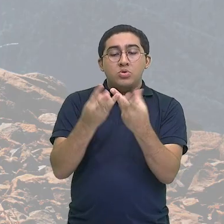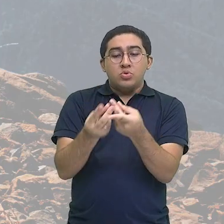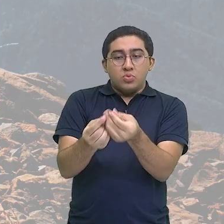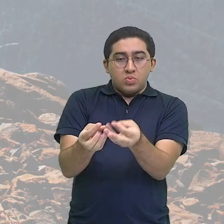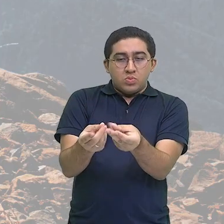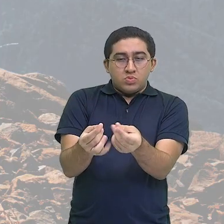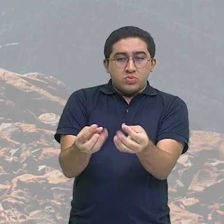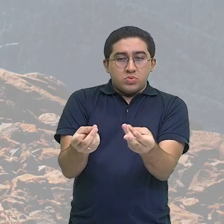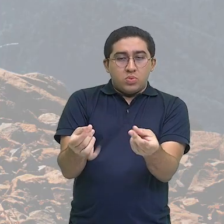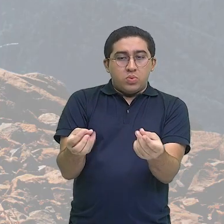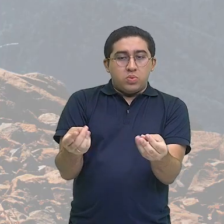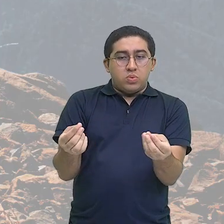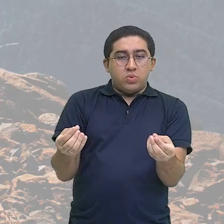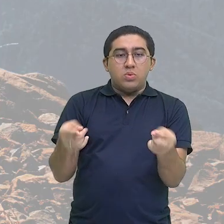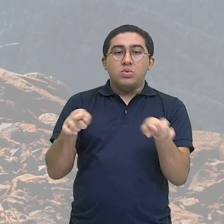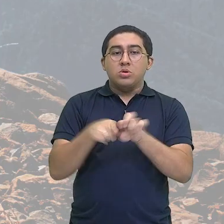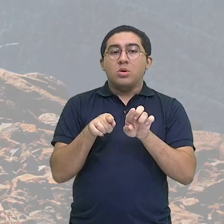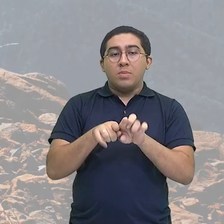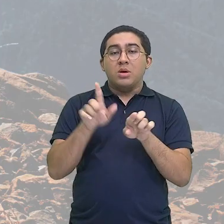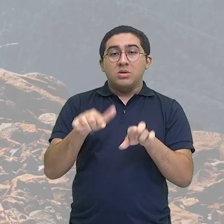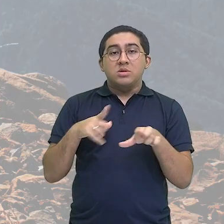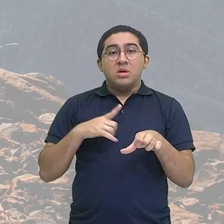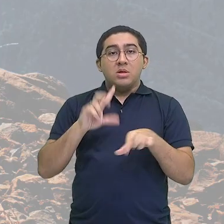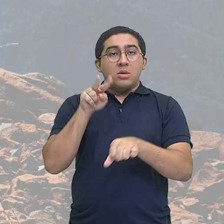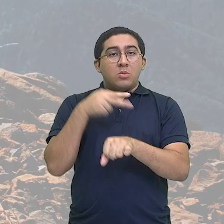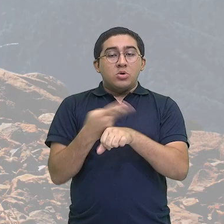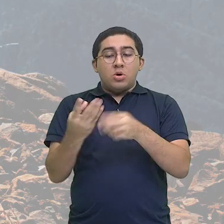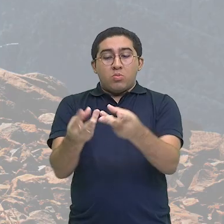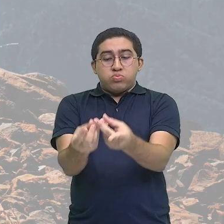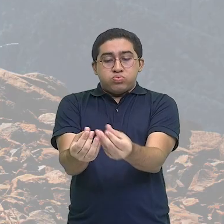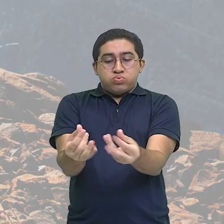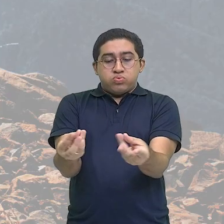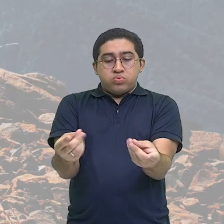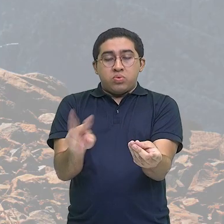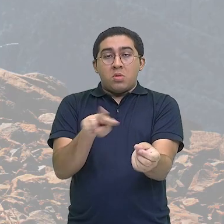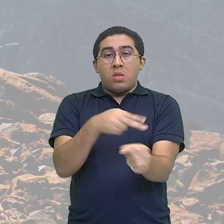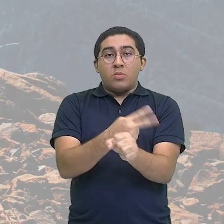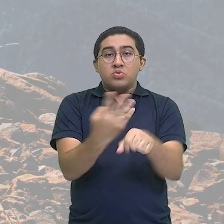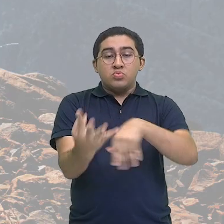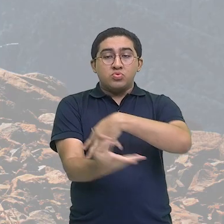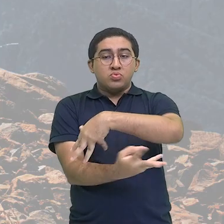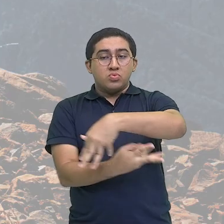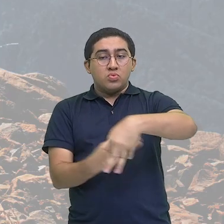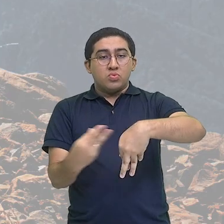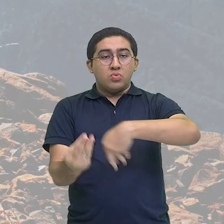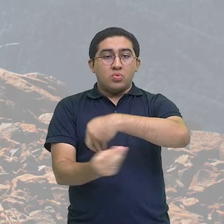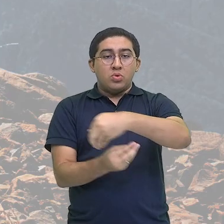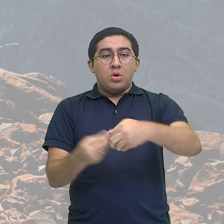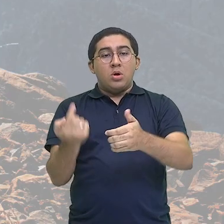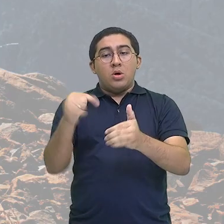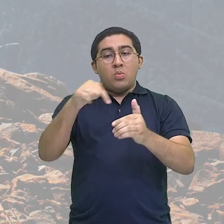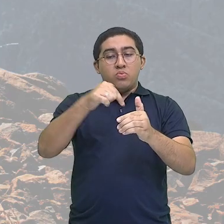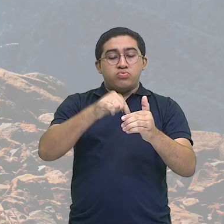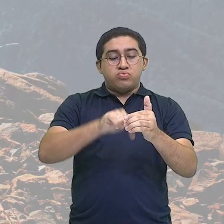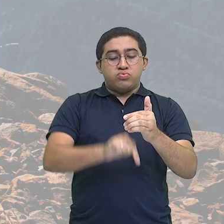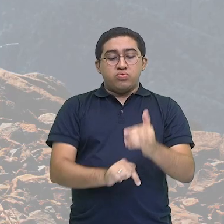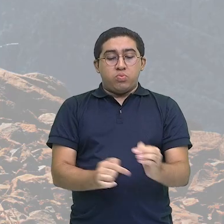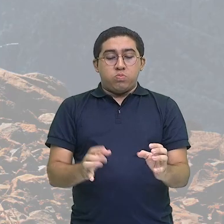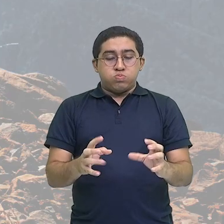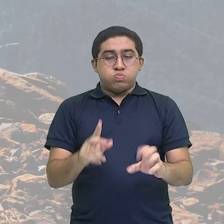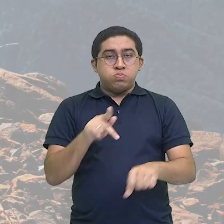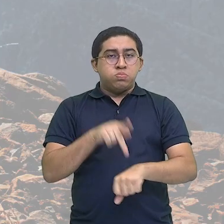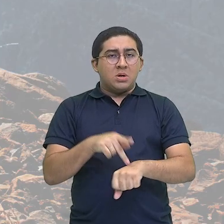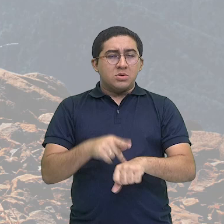perdendo sedimentos, esses sedimentos se juntaram em áreas mais baixas da superfície terrestre e foram formando